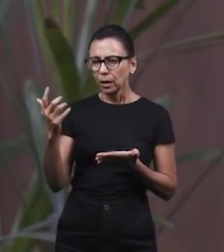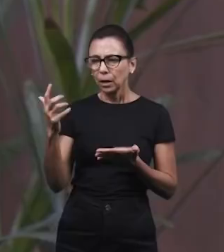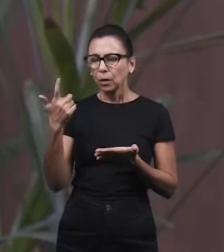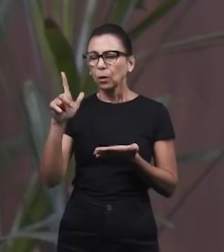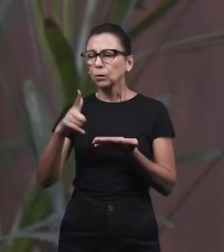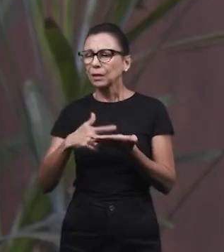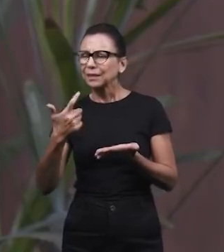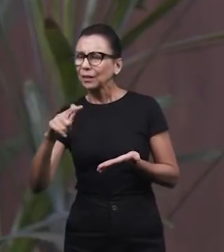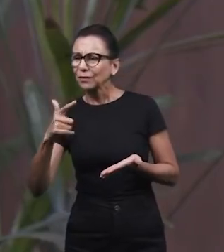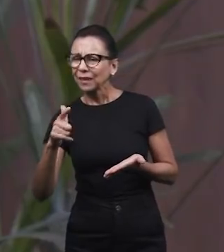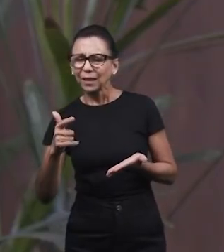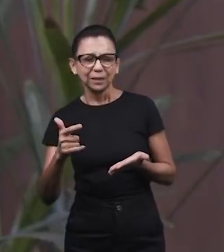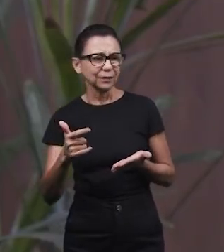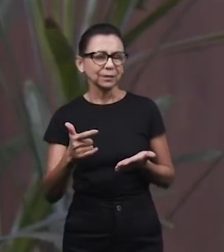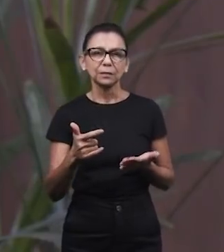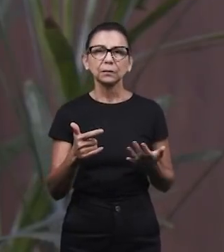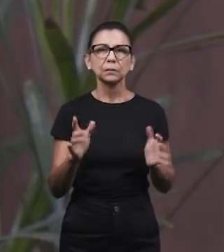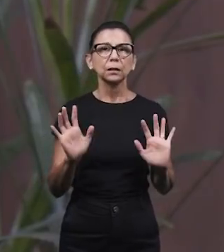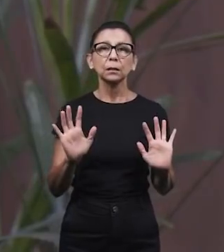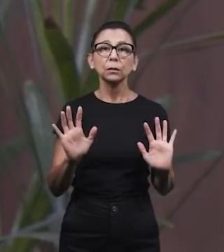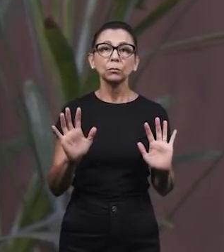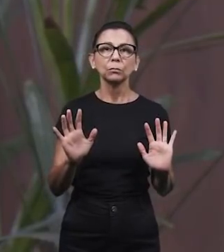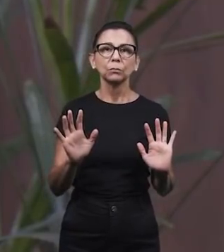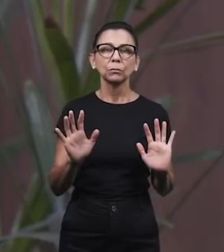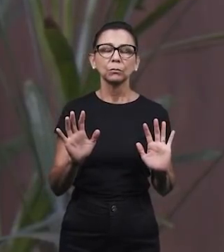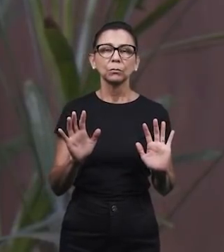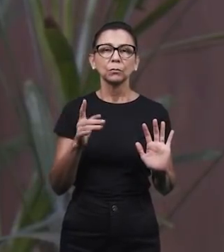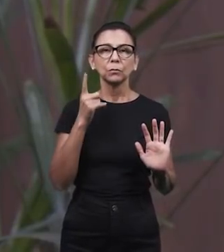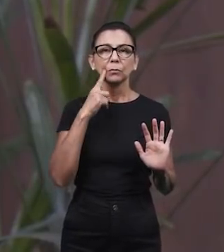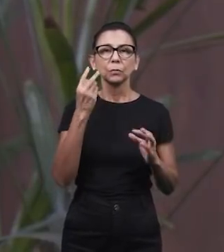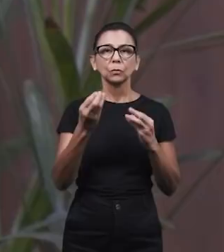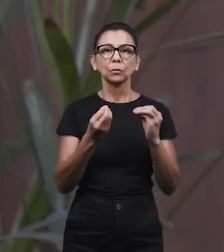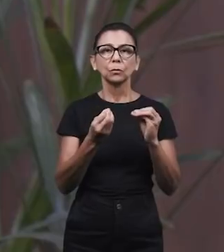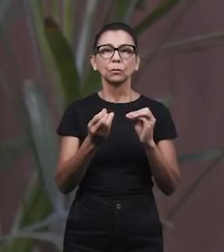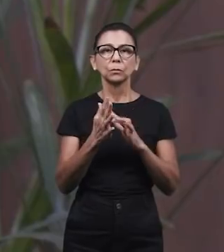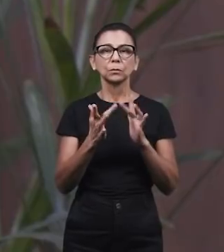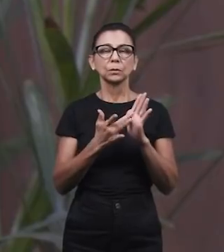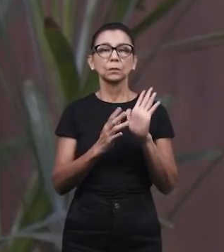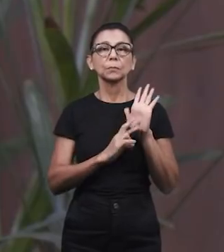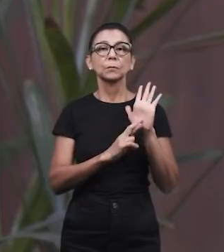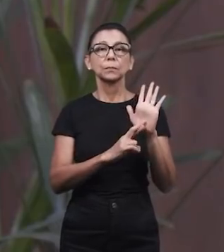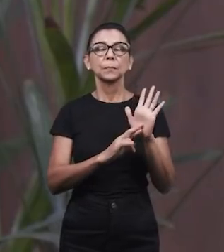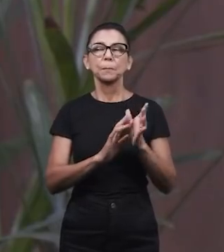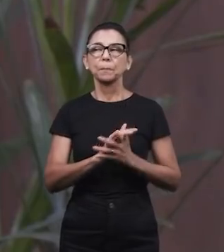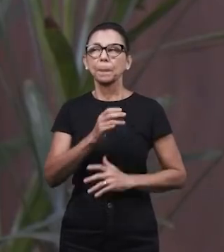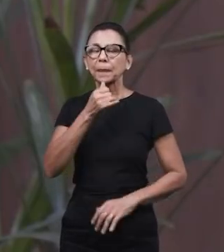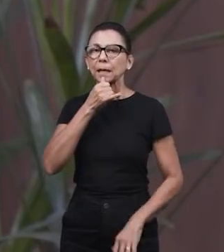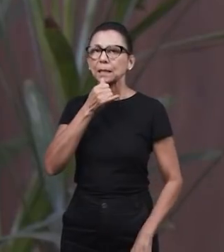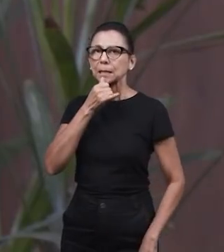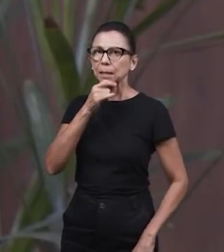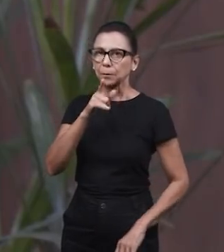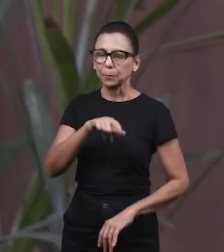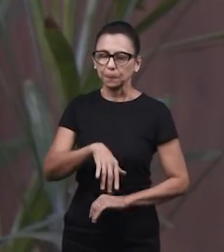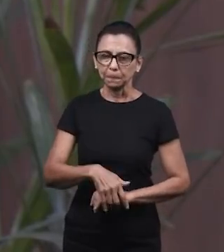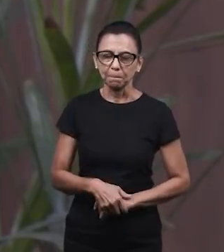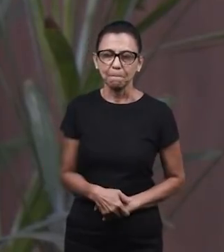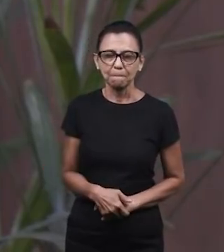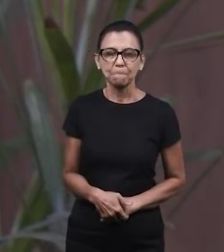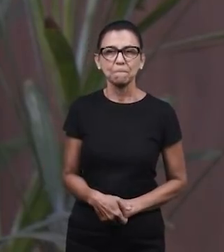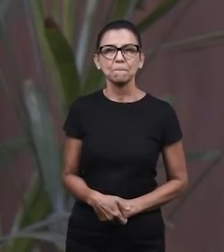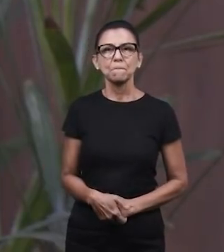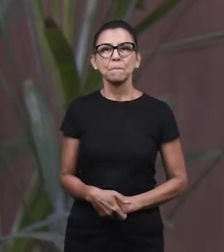agora é que nós vamos ver de que maneira Jesus então é representado no Velho Testamento. Por exemplo, você pega um